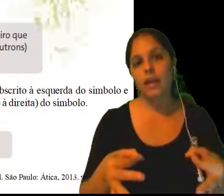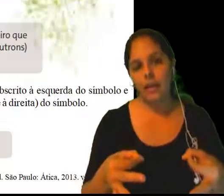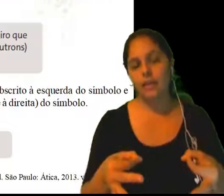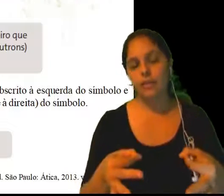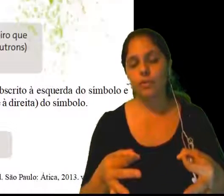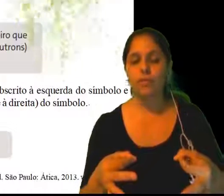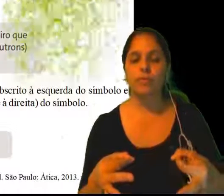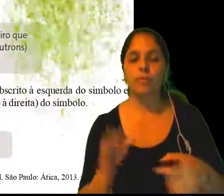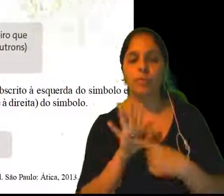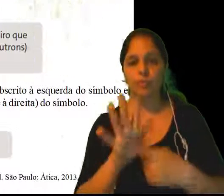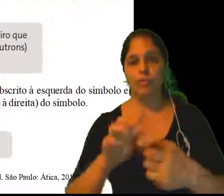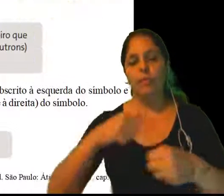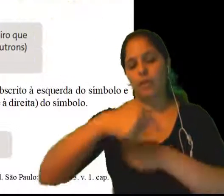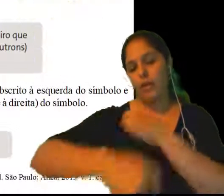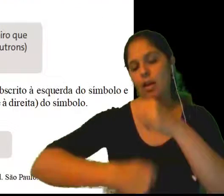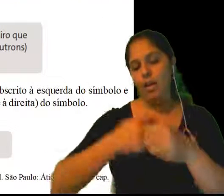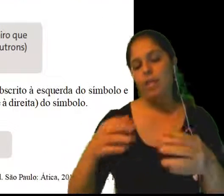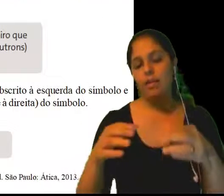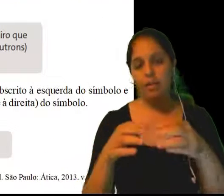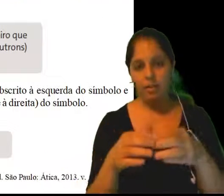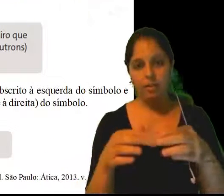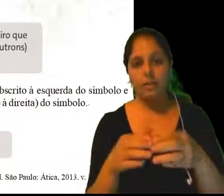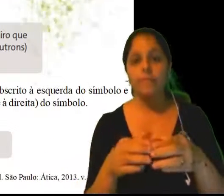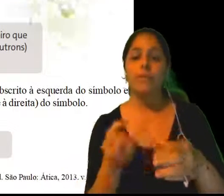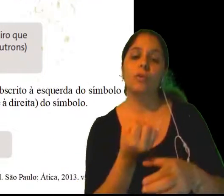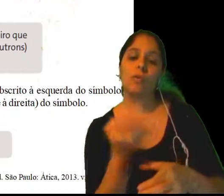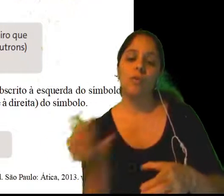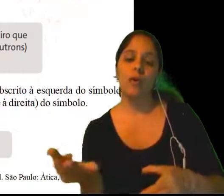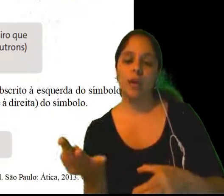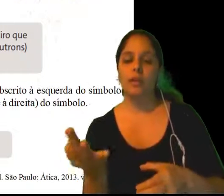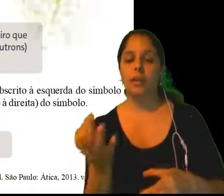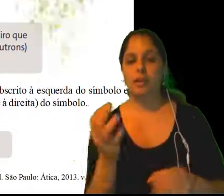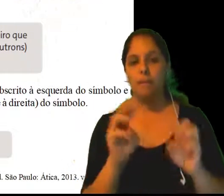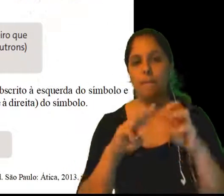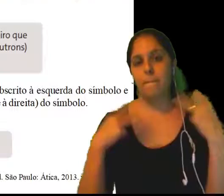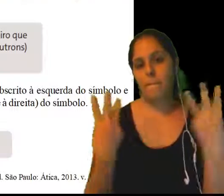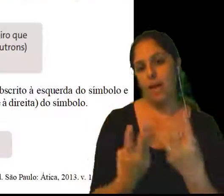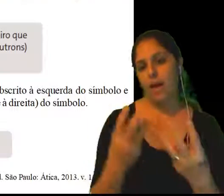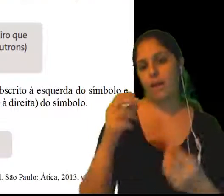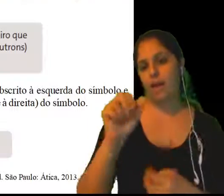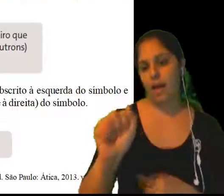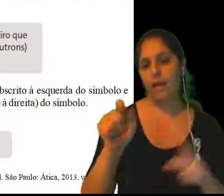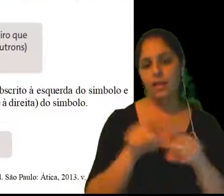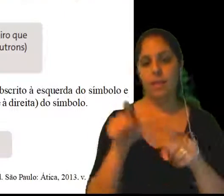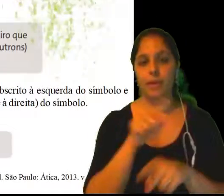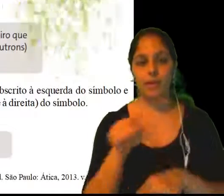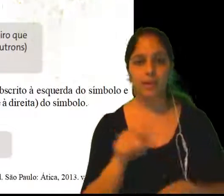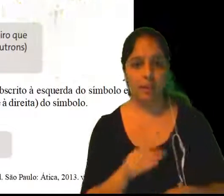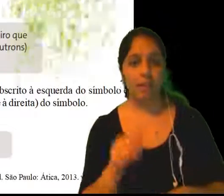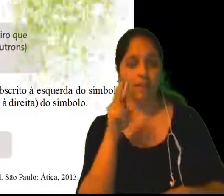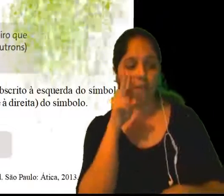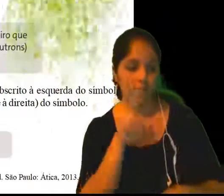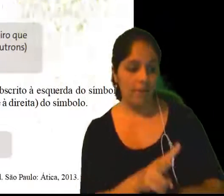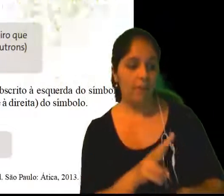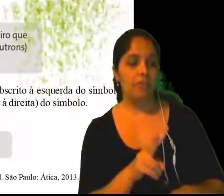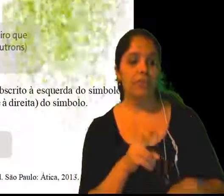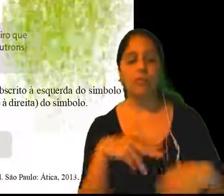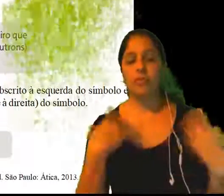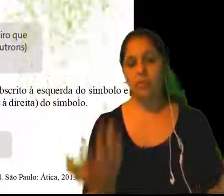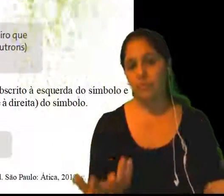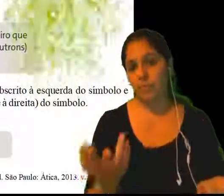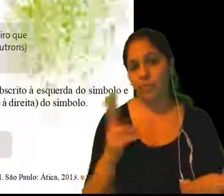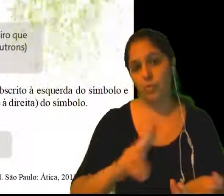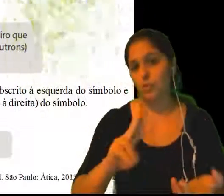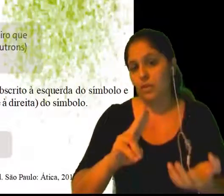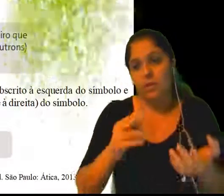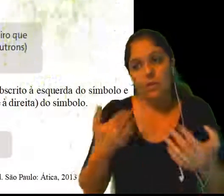de representar um elemento químico, mostrando o seu número de massa e o seu número atômico. Percebam que aqui nós estamos